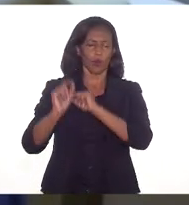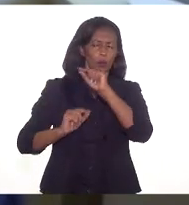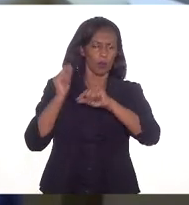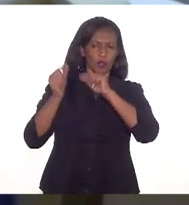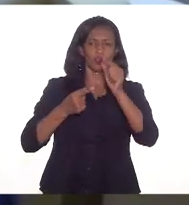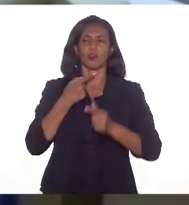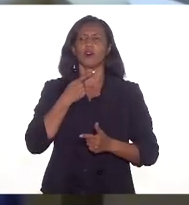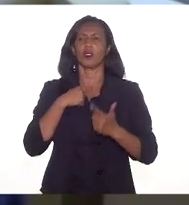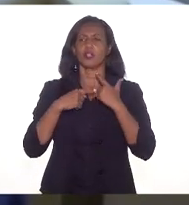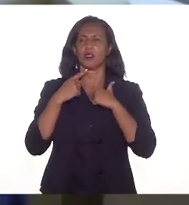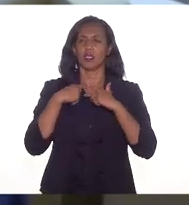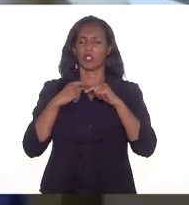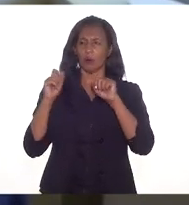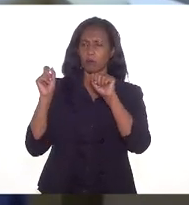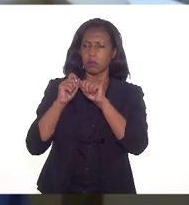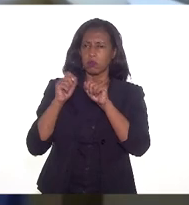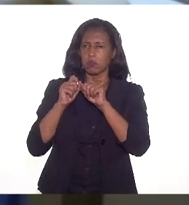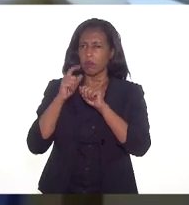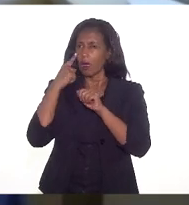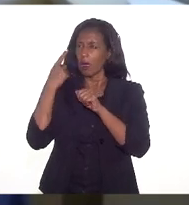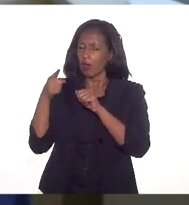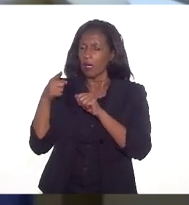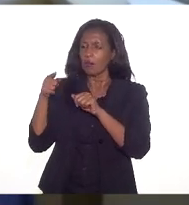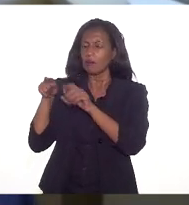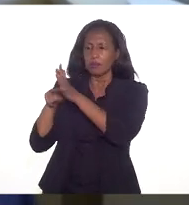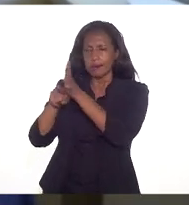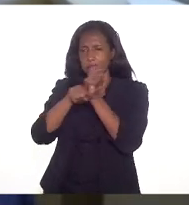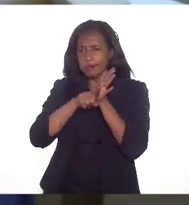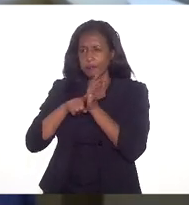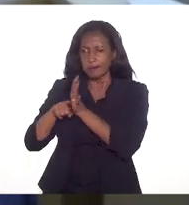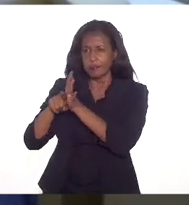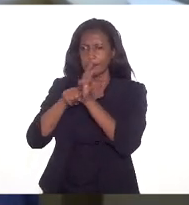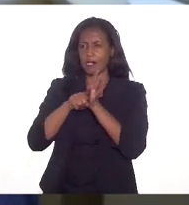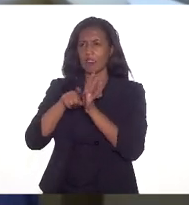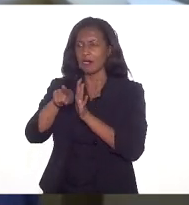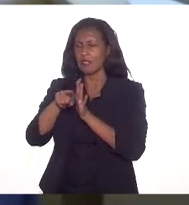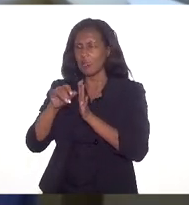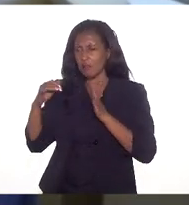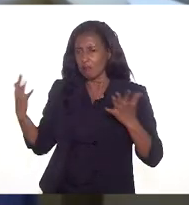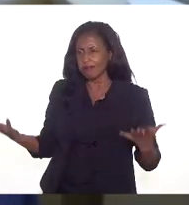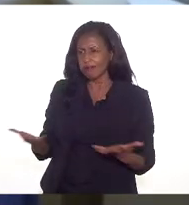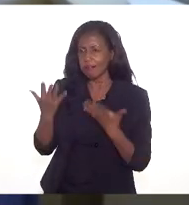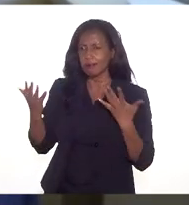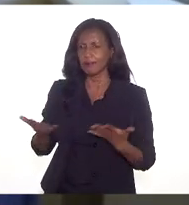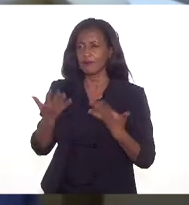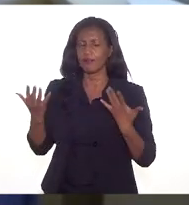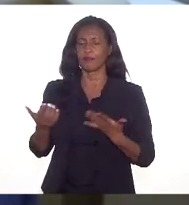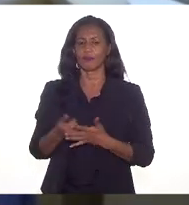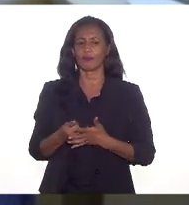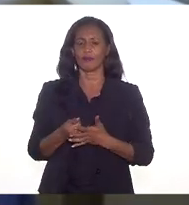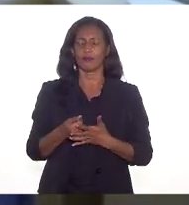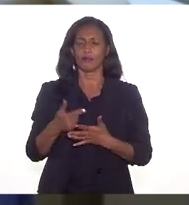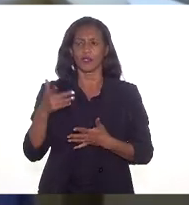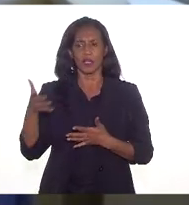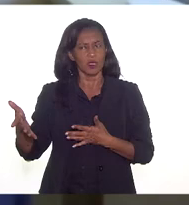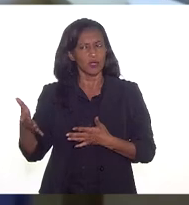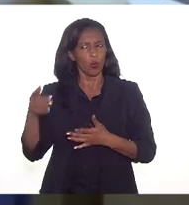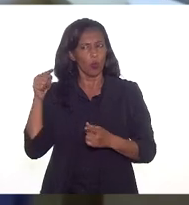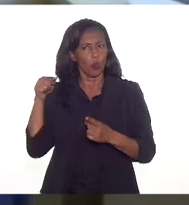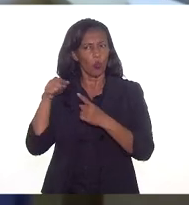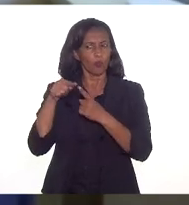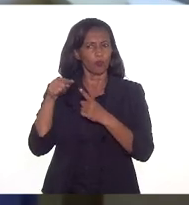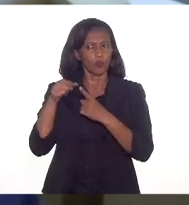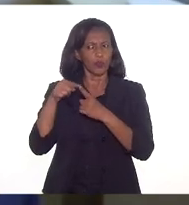fazer é verificar se esses incentivos estão atendendo os